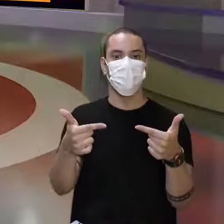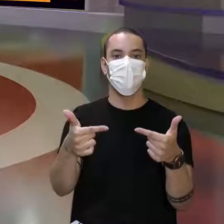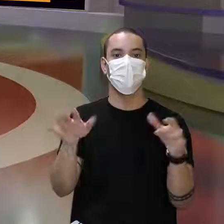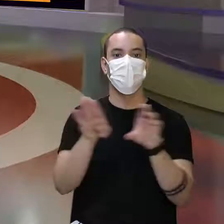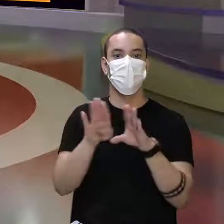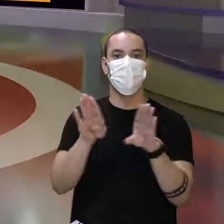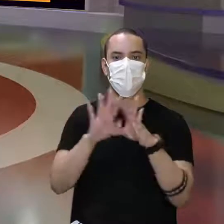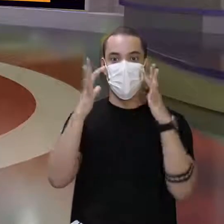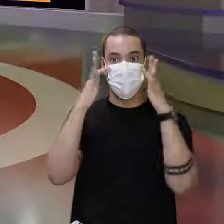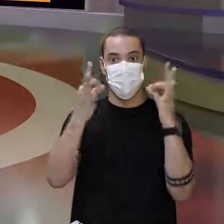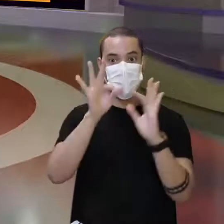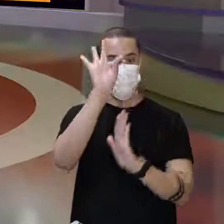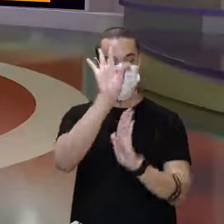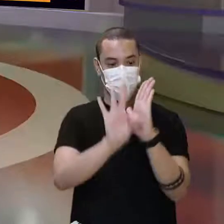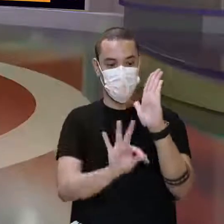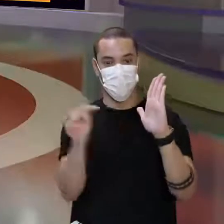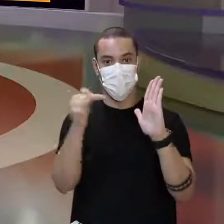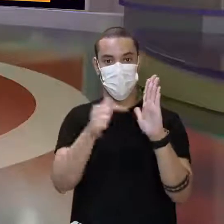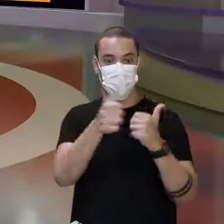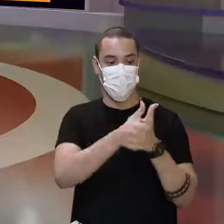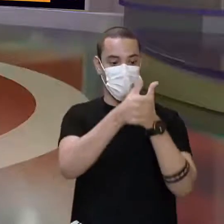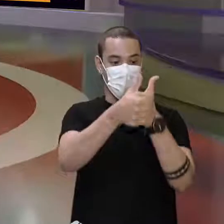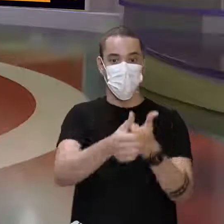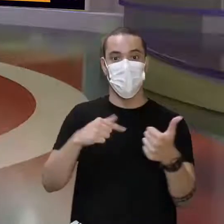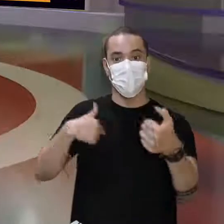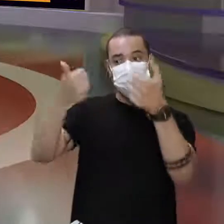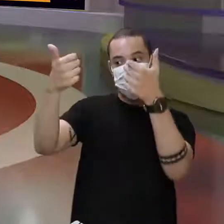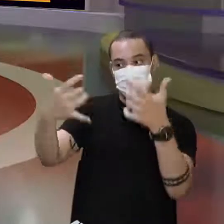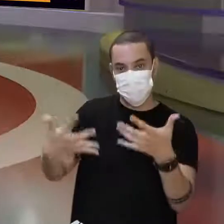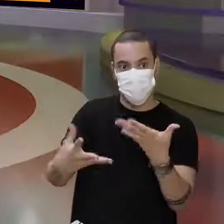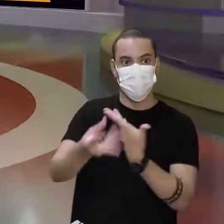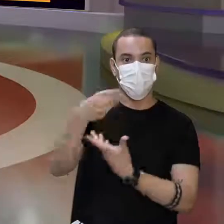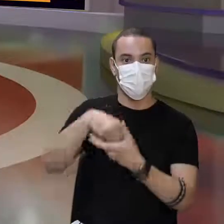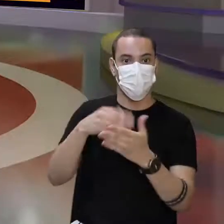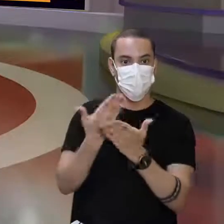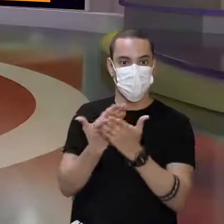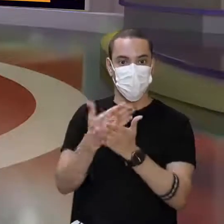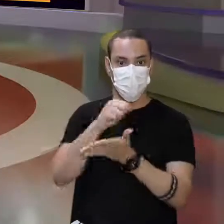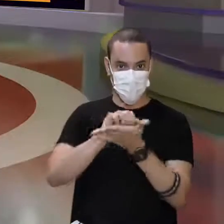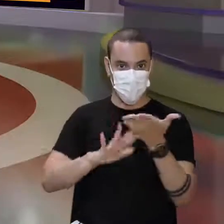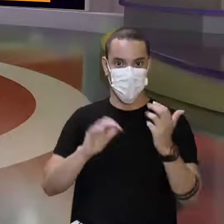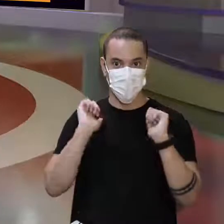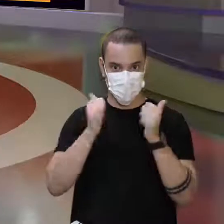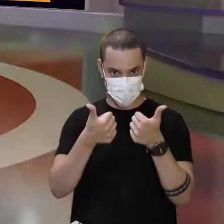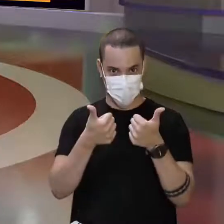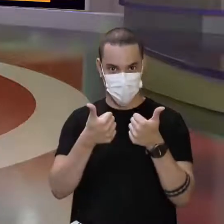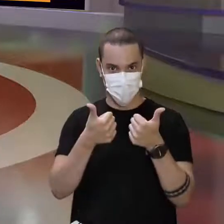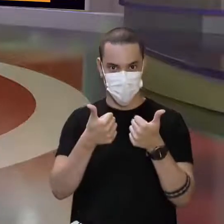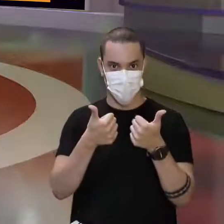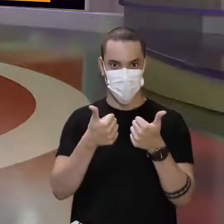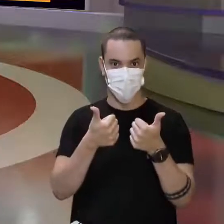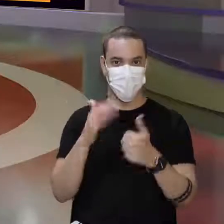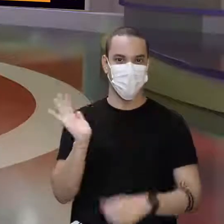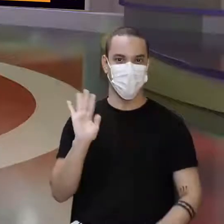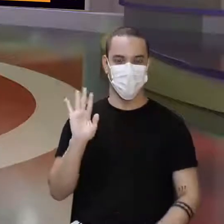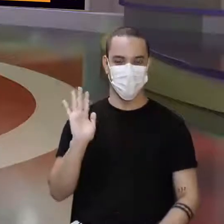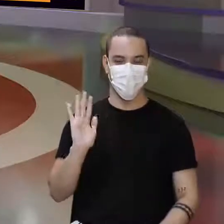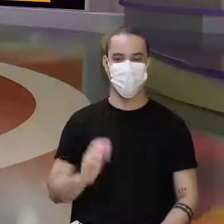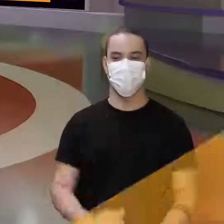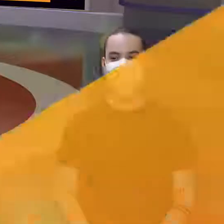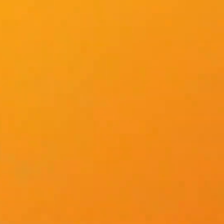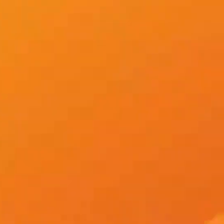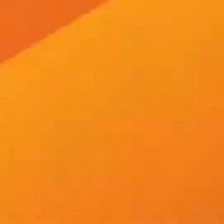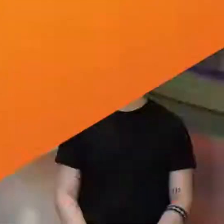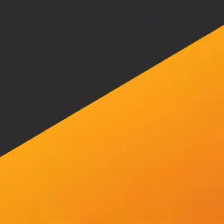bastante atenção nos textos, siga de acordo com o que eu falei nas explicações, and that's it. See you right away. Bye, bye.